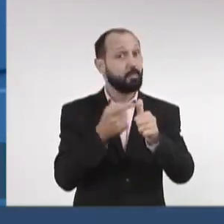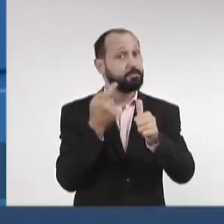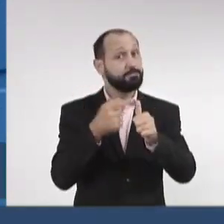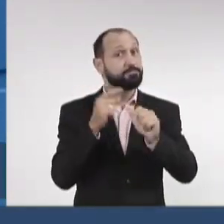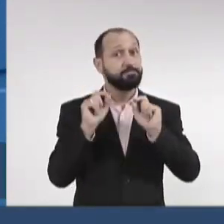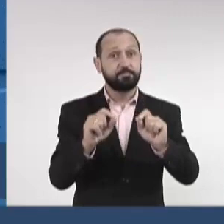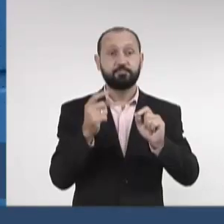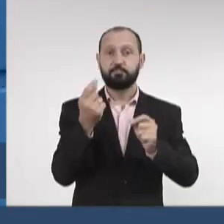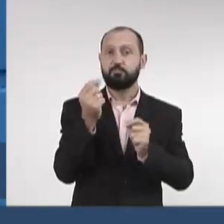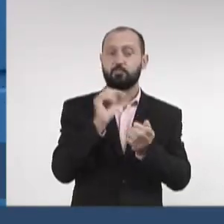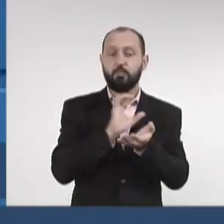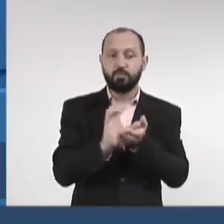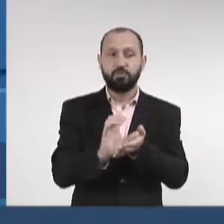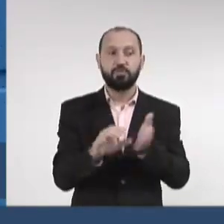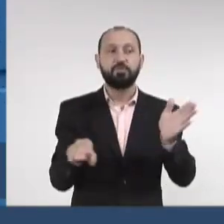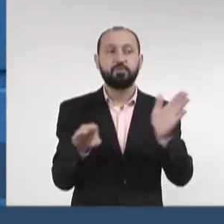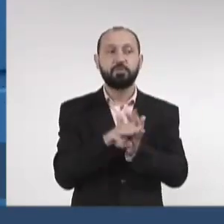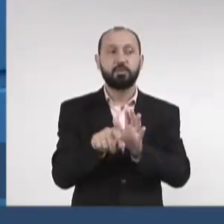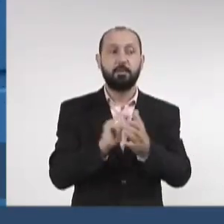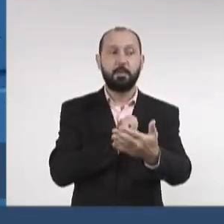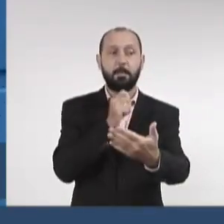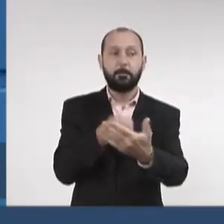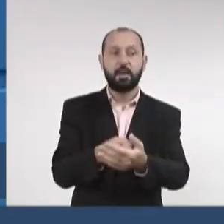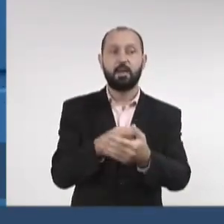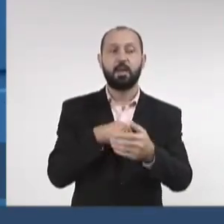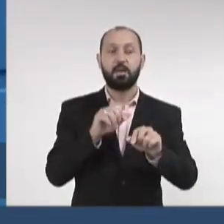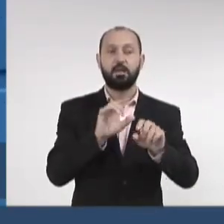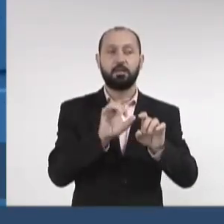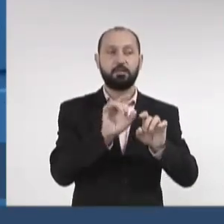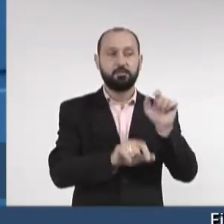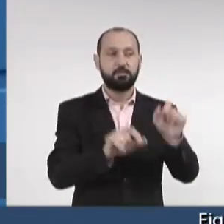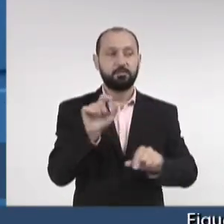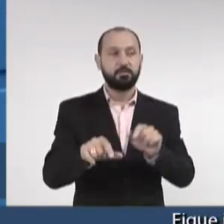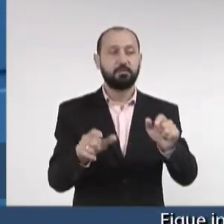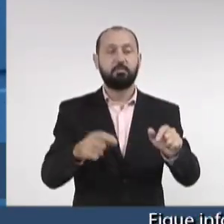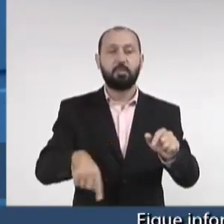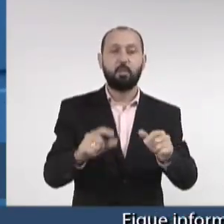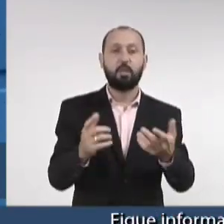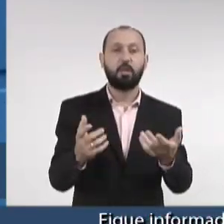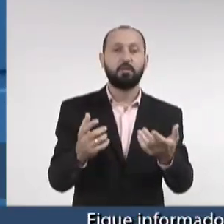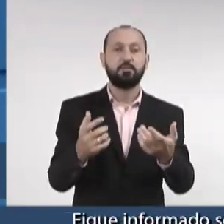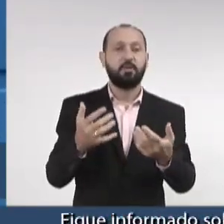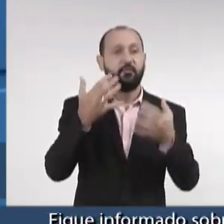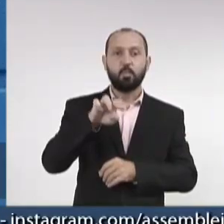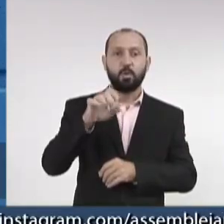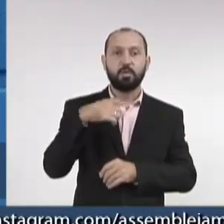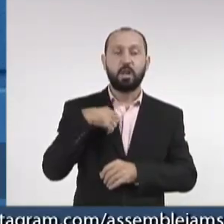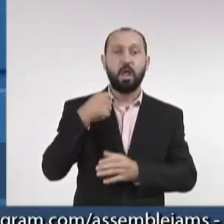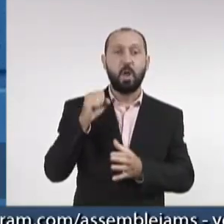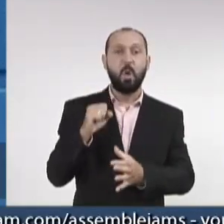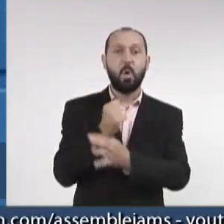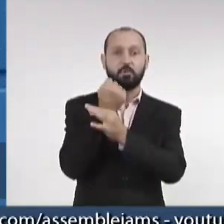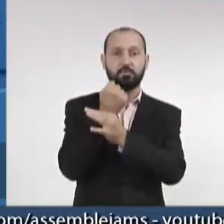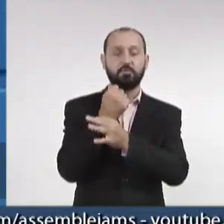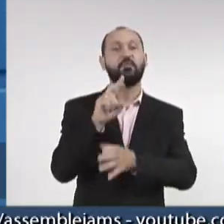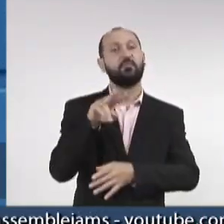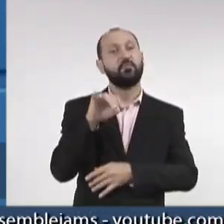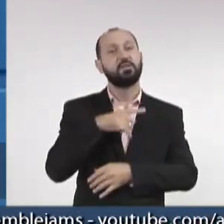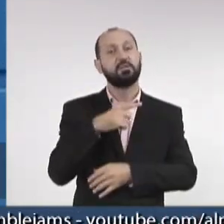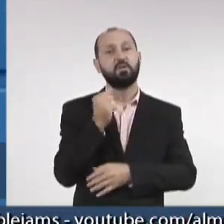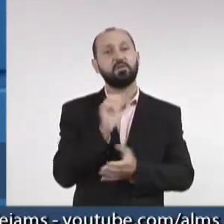inclusive correndo risco de vida, né? E trazer novamente a insegurança no